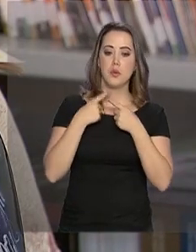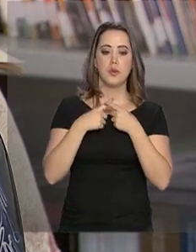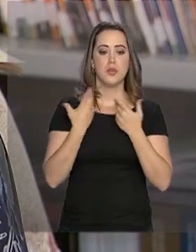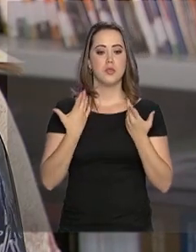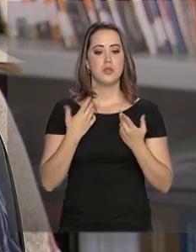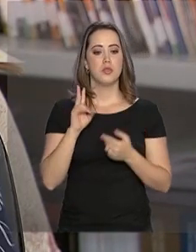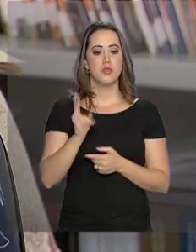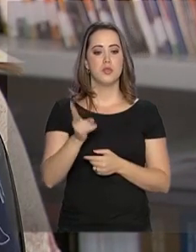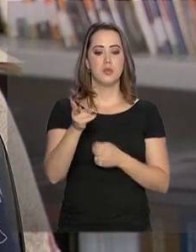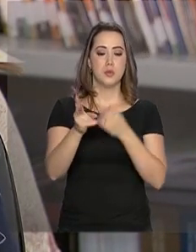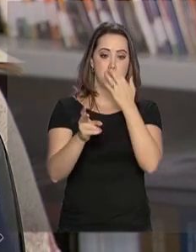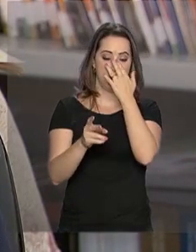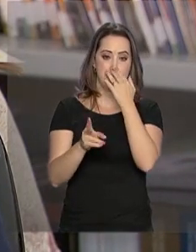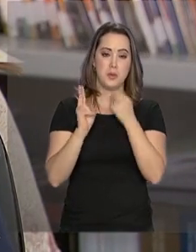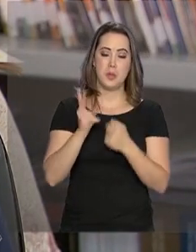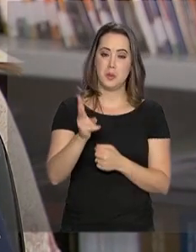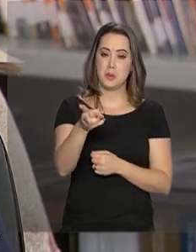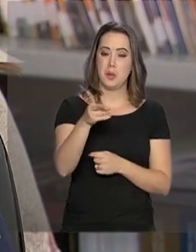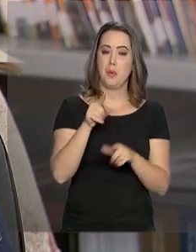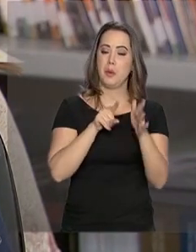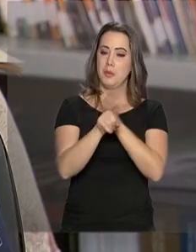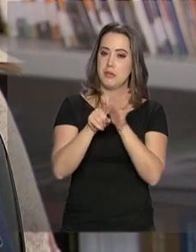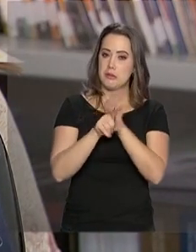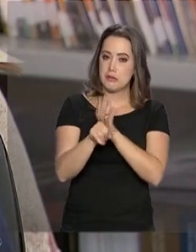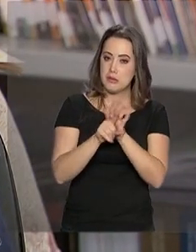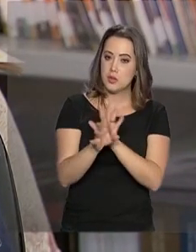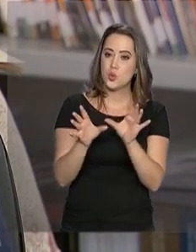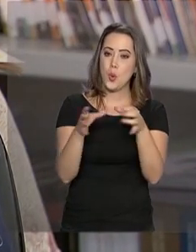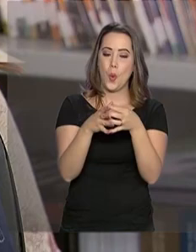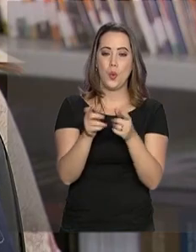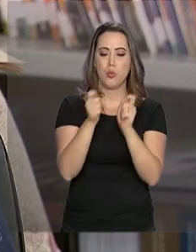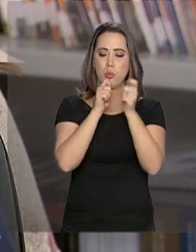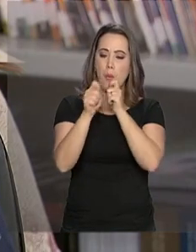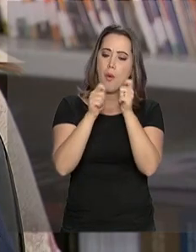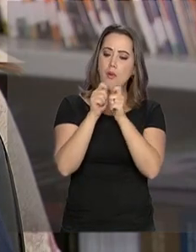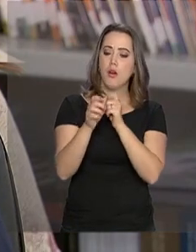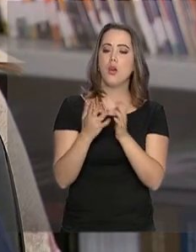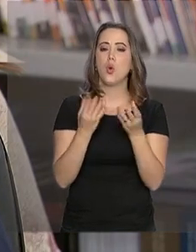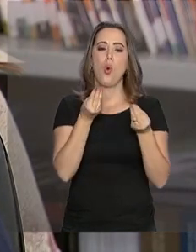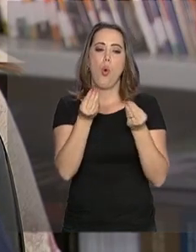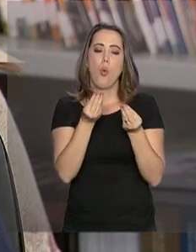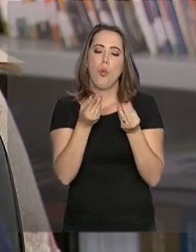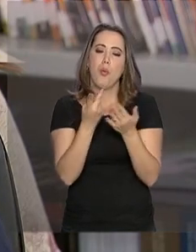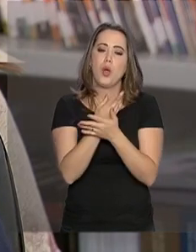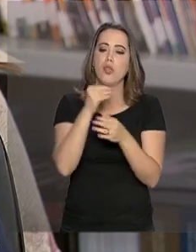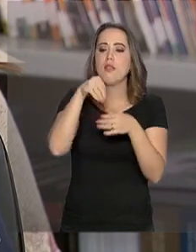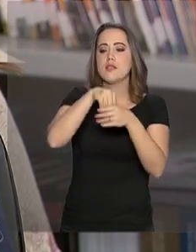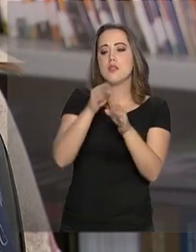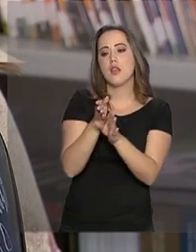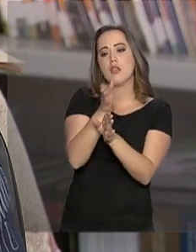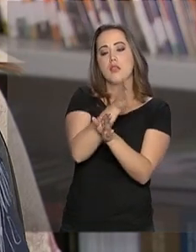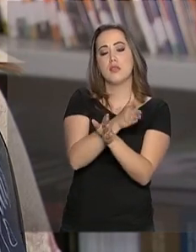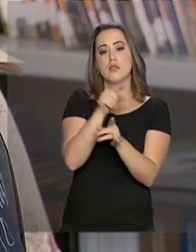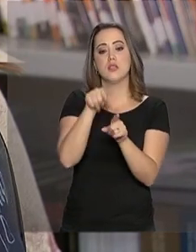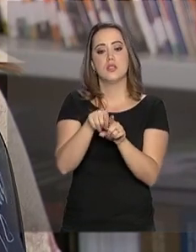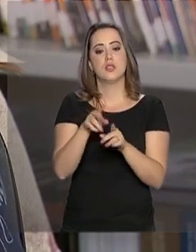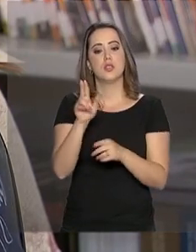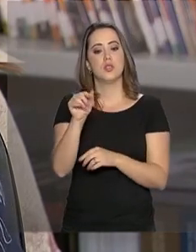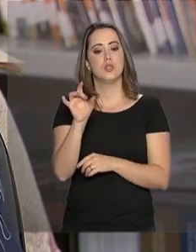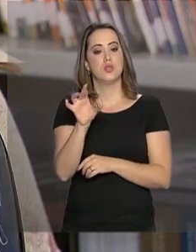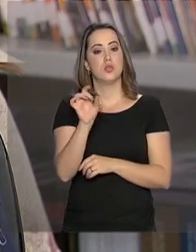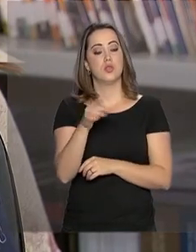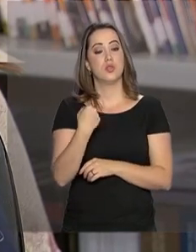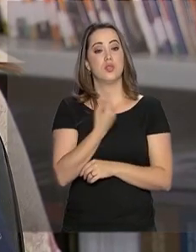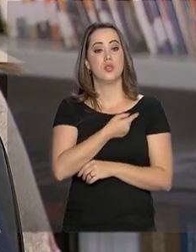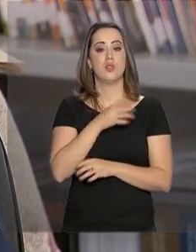eu sempre estou pesquisando sobre essa área, sobre os bastidores dessa área. Não é à